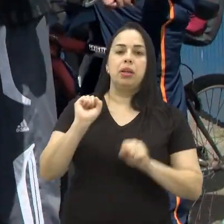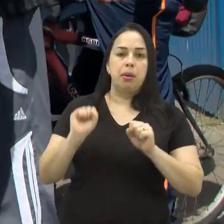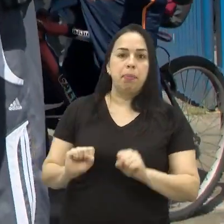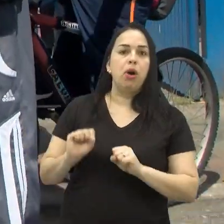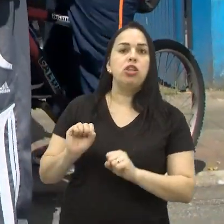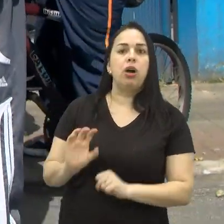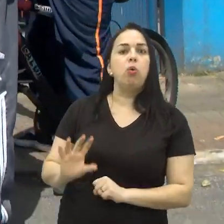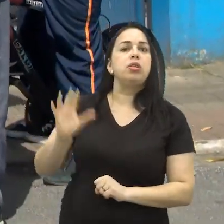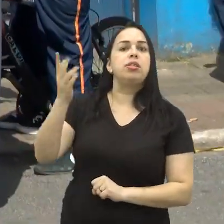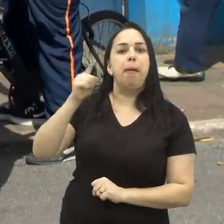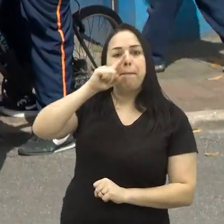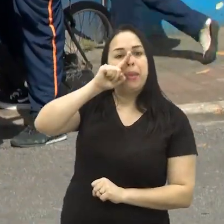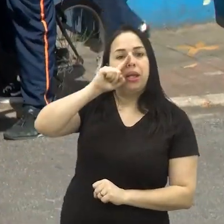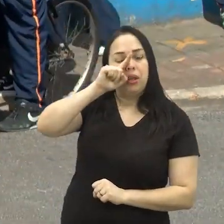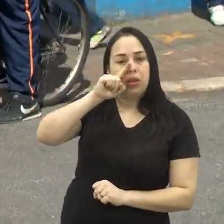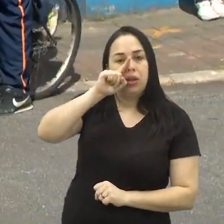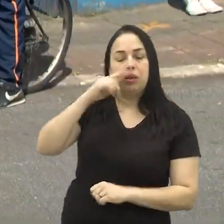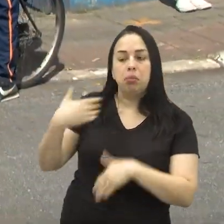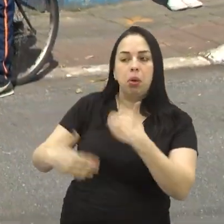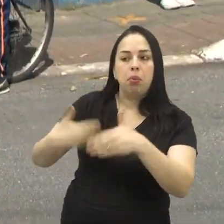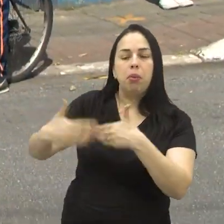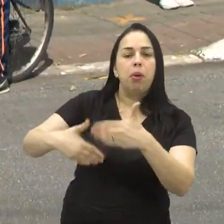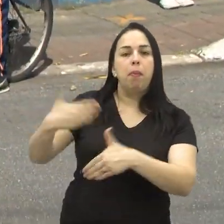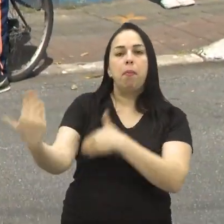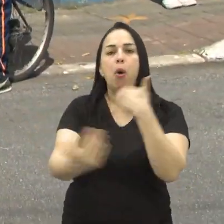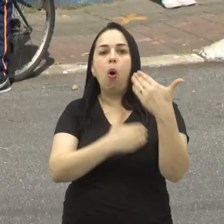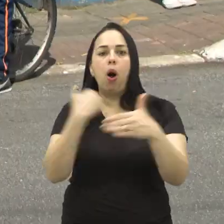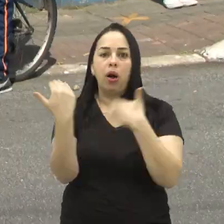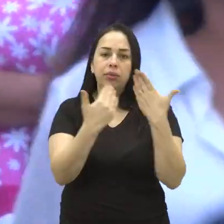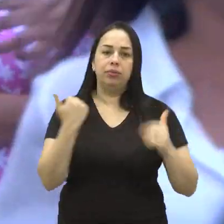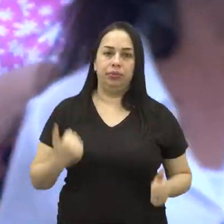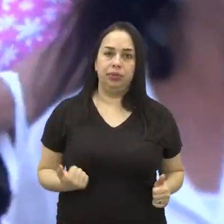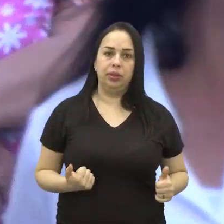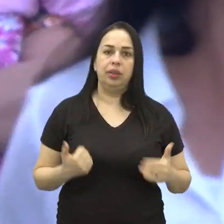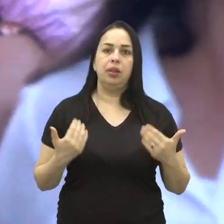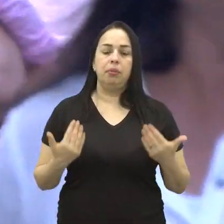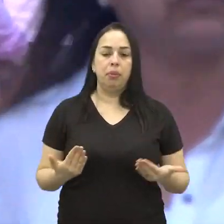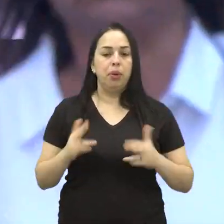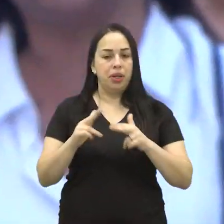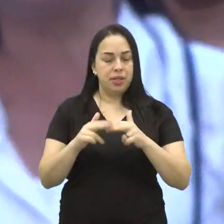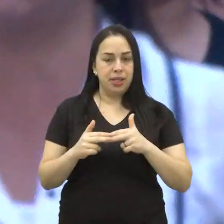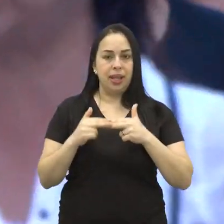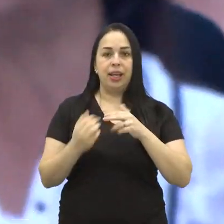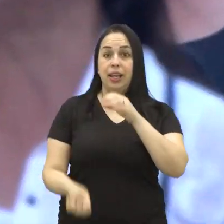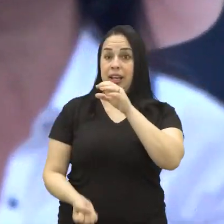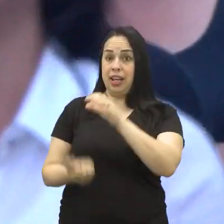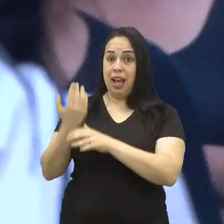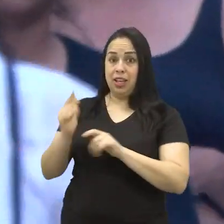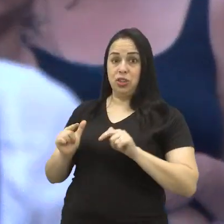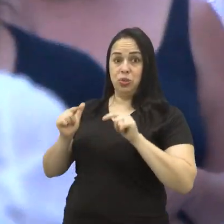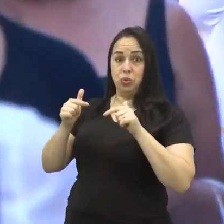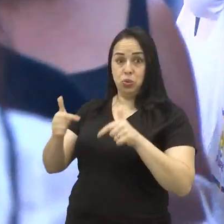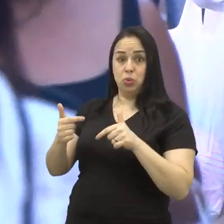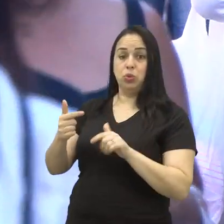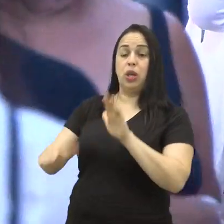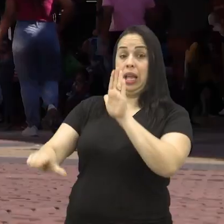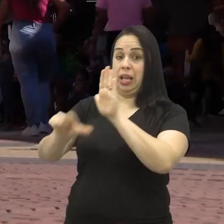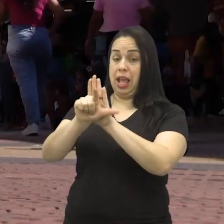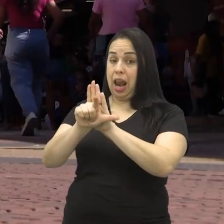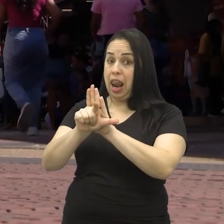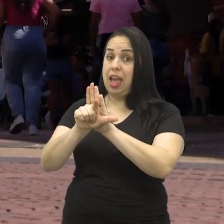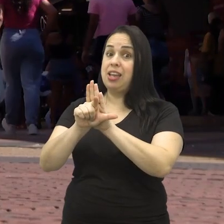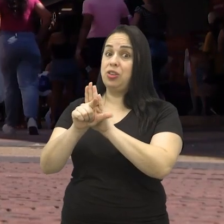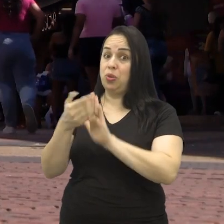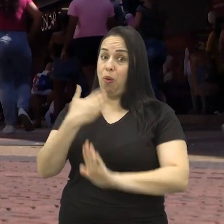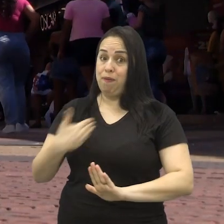a situações de risco que resultam em mortes prematuras. A partir da criação de políticas públicas de inclusão,